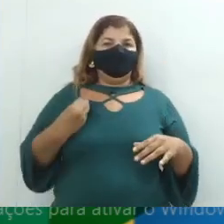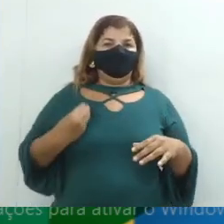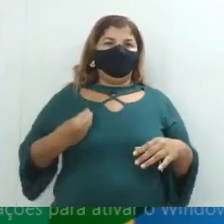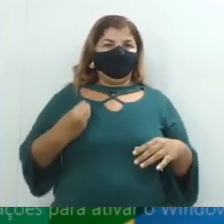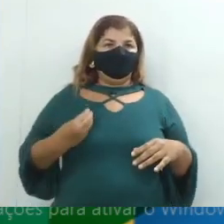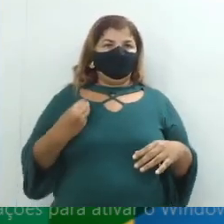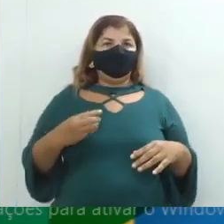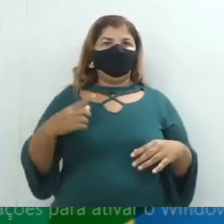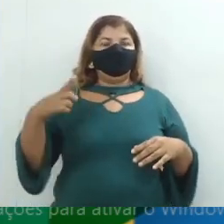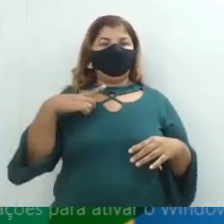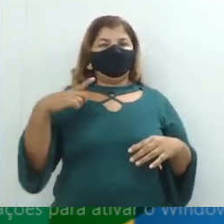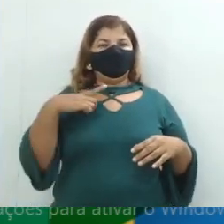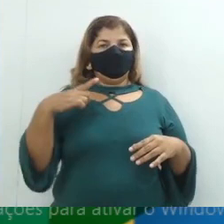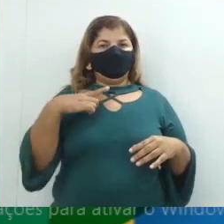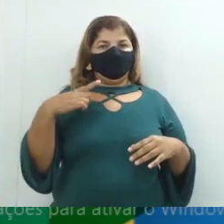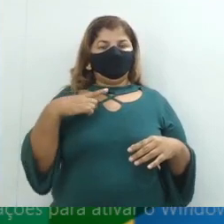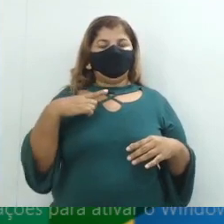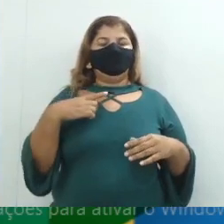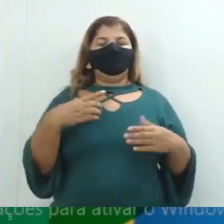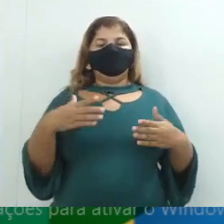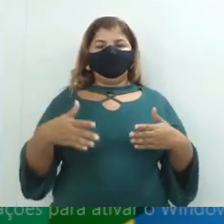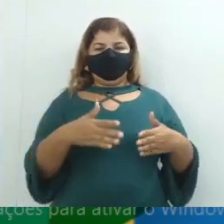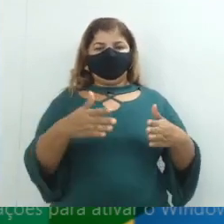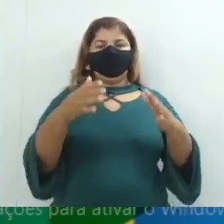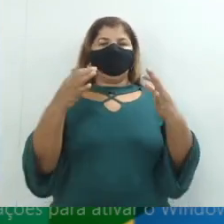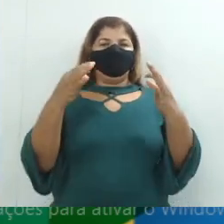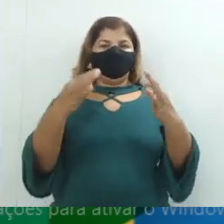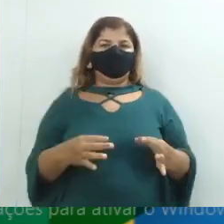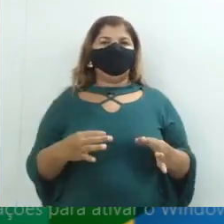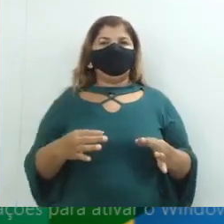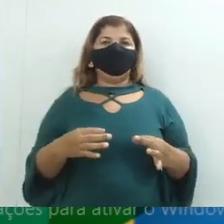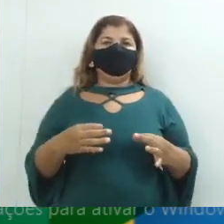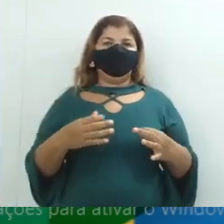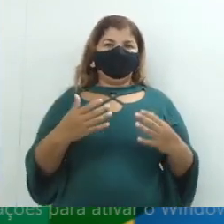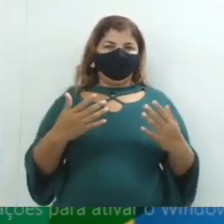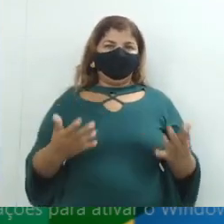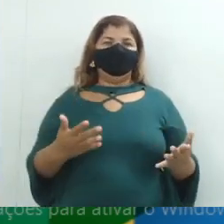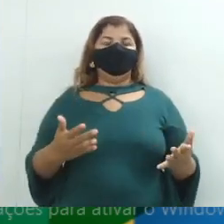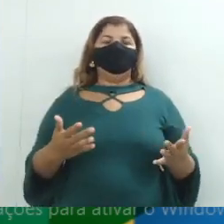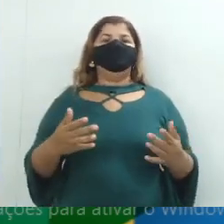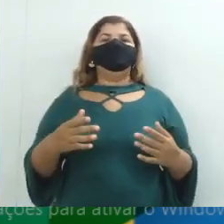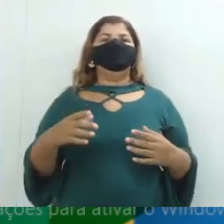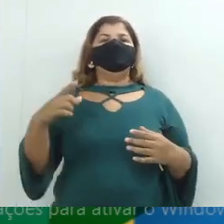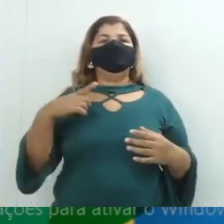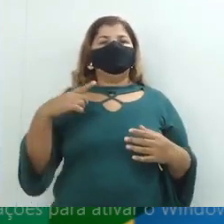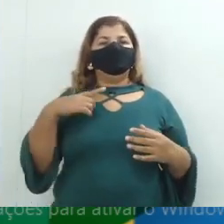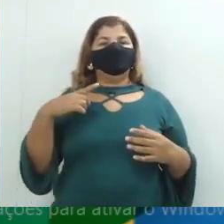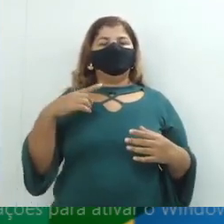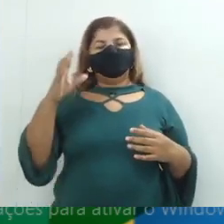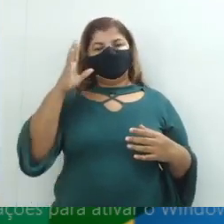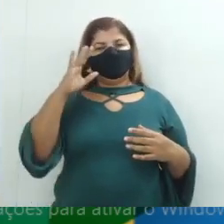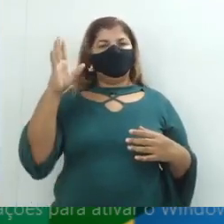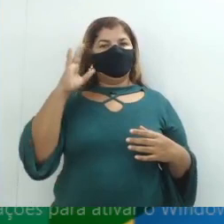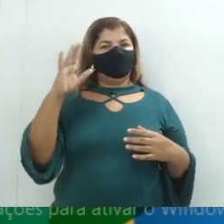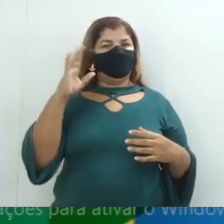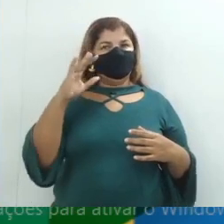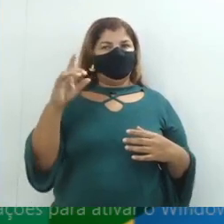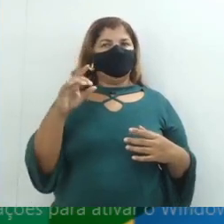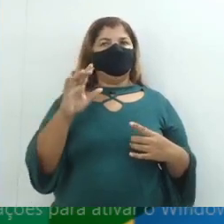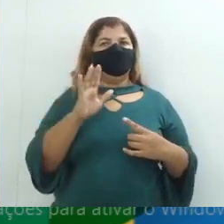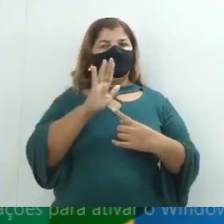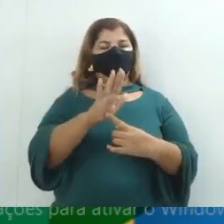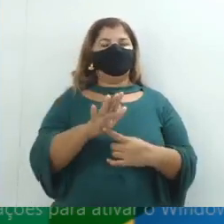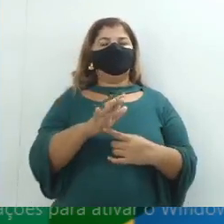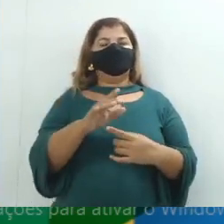sinal de que você estava indo no caminho certo. Isso era uma das muitas teorias que vêm no bojo, né, da ideia